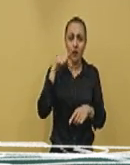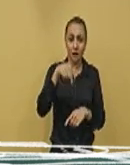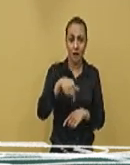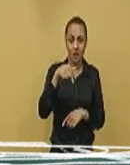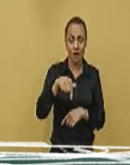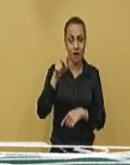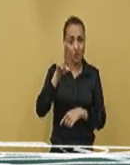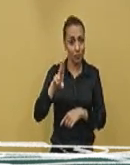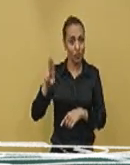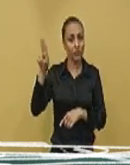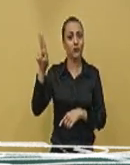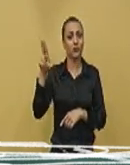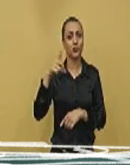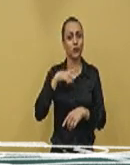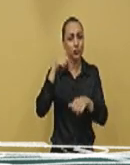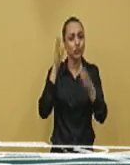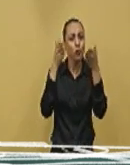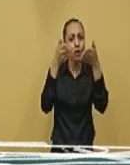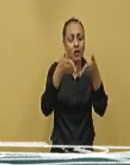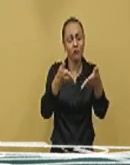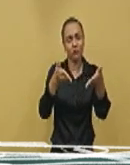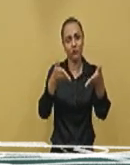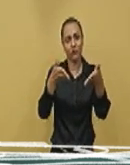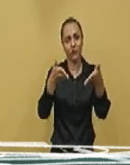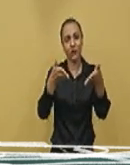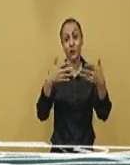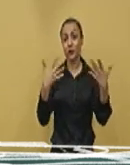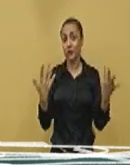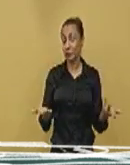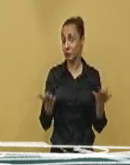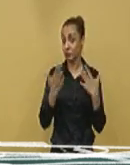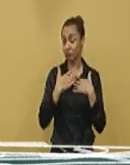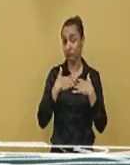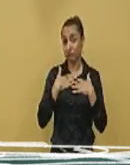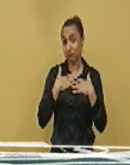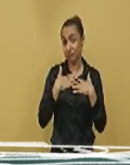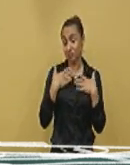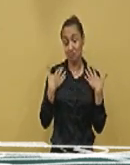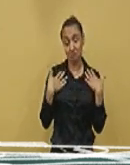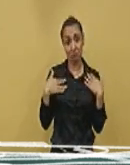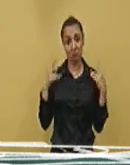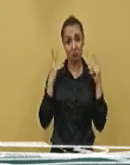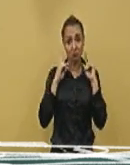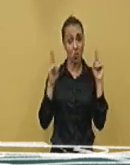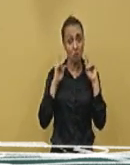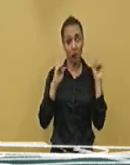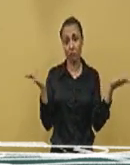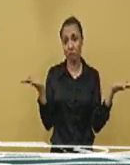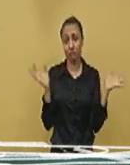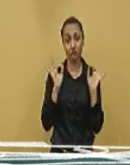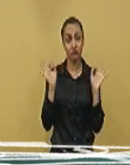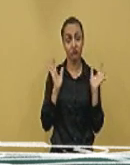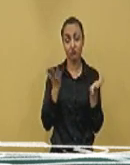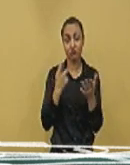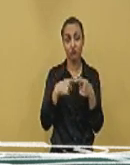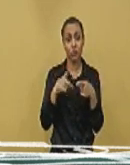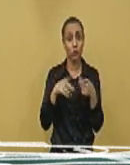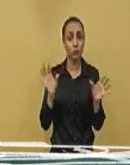universitária justamente nesse foco. Né? Então, da minha parte, eu estou muito tranquilo, né, de